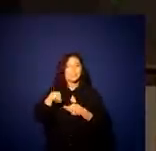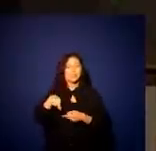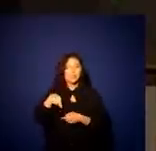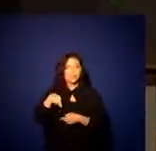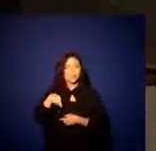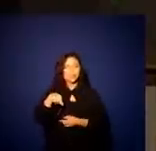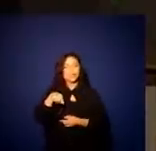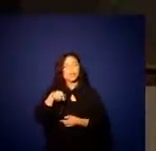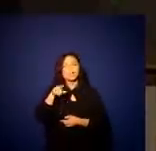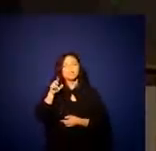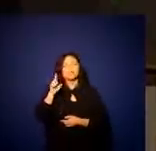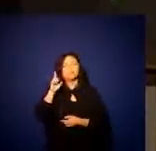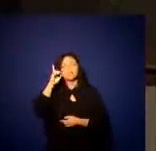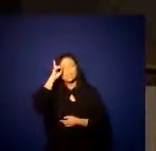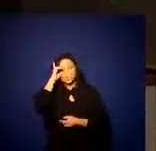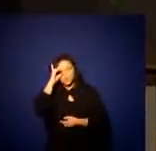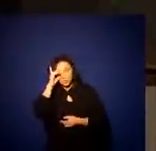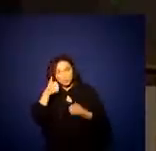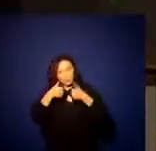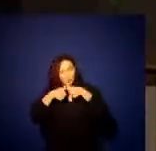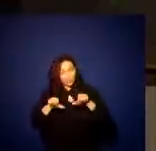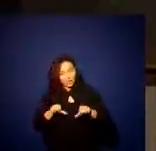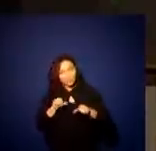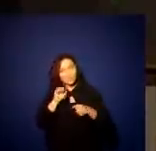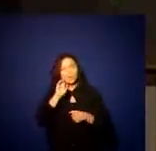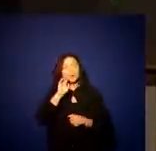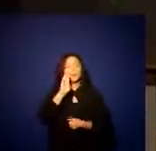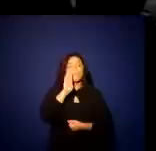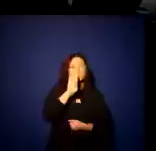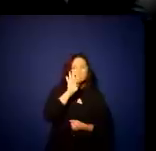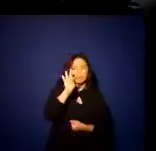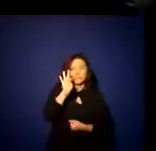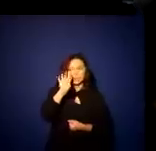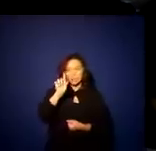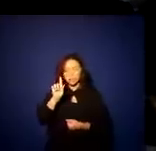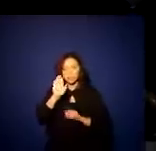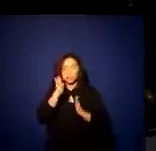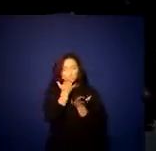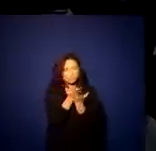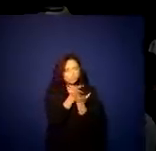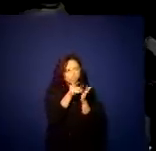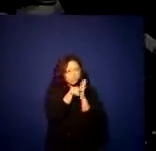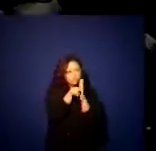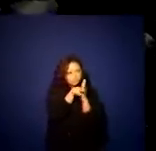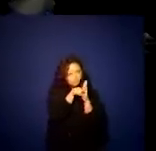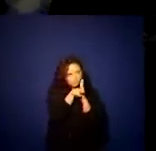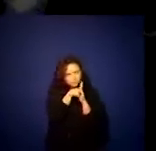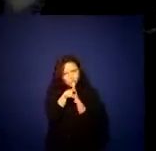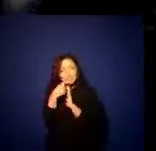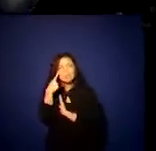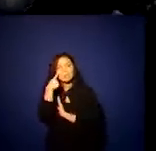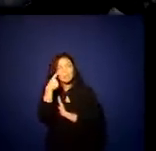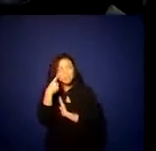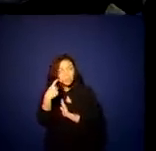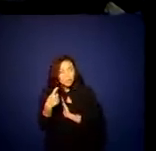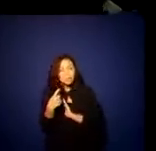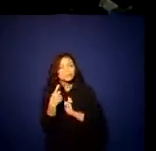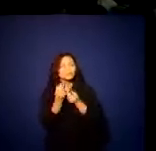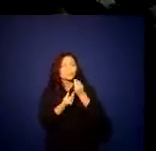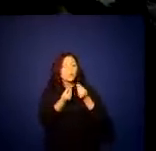da gestão Dilma e o banco BTG pakton fez até um estudo do time do Mansueto muito interessante assim como